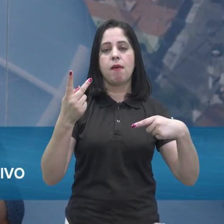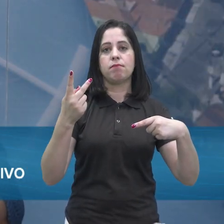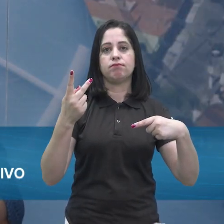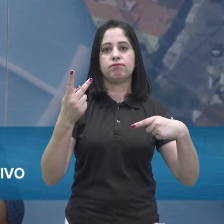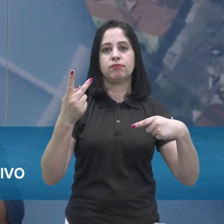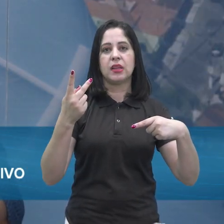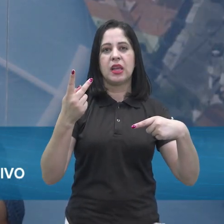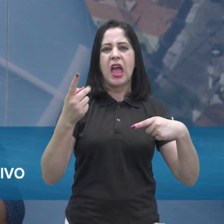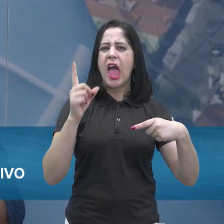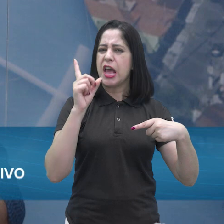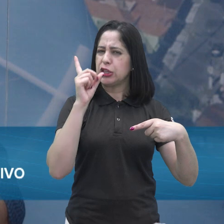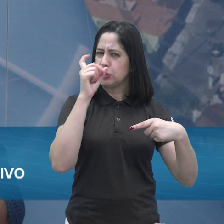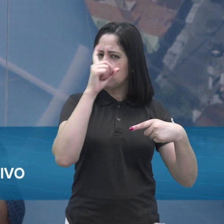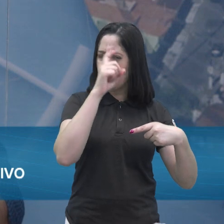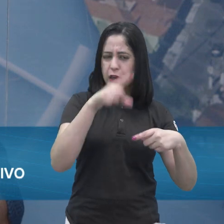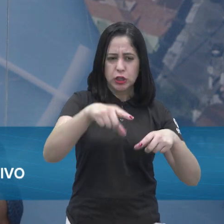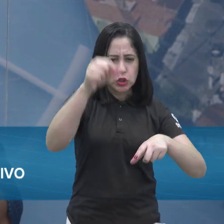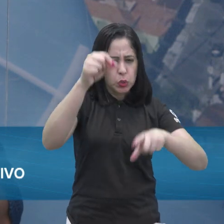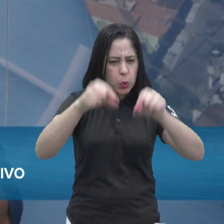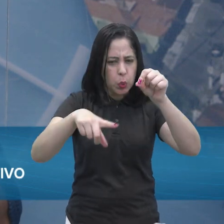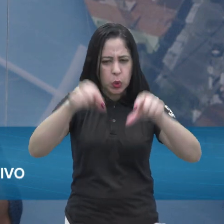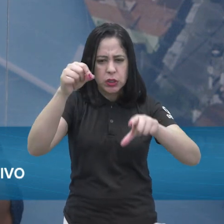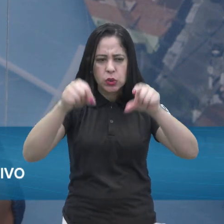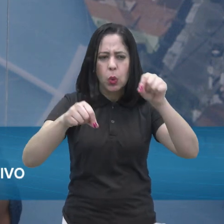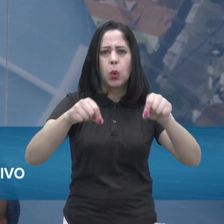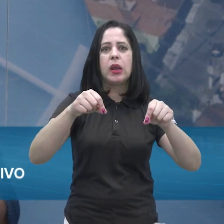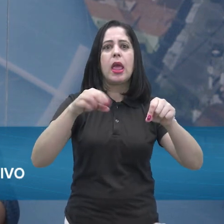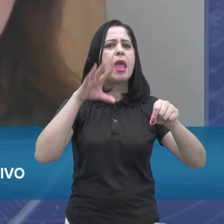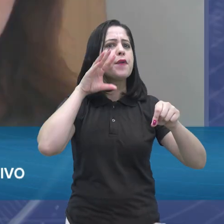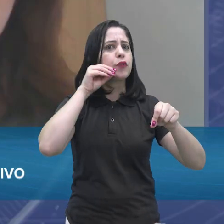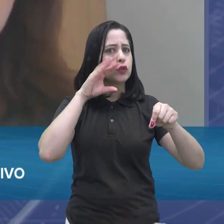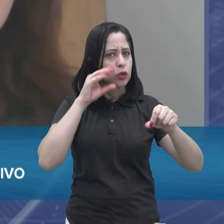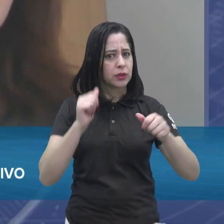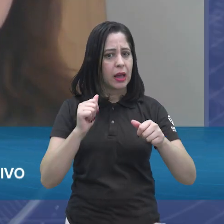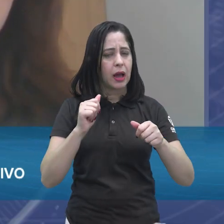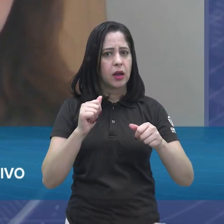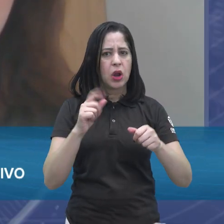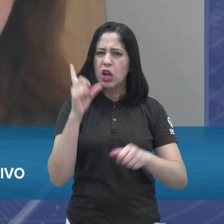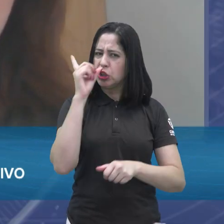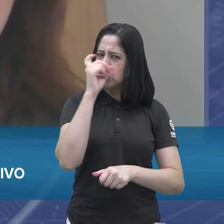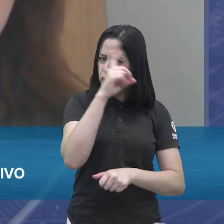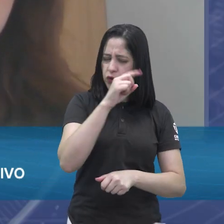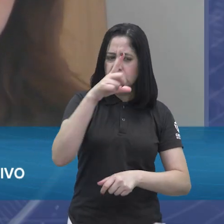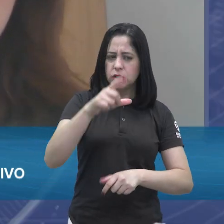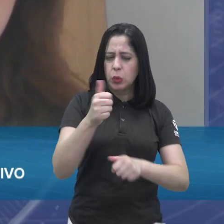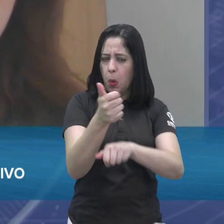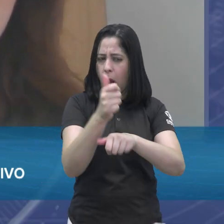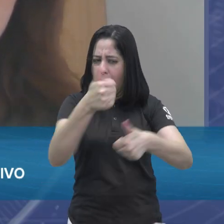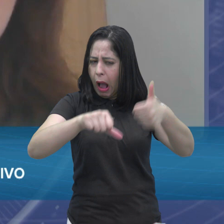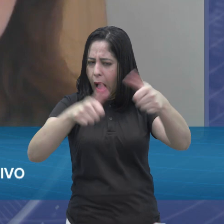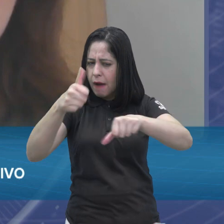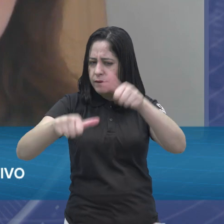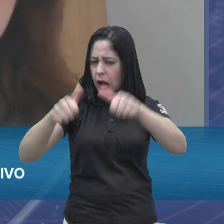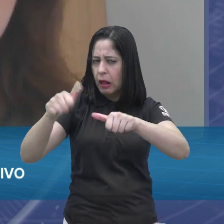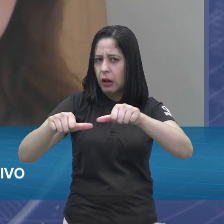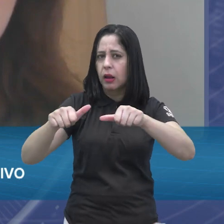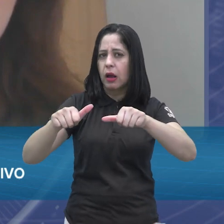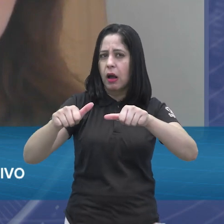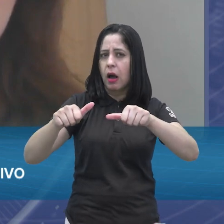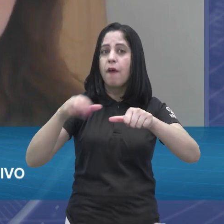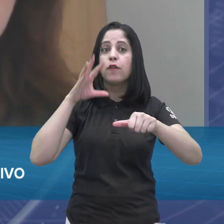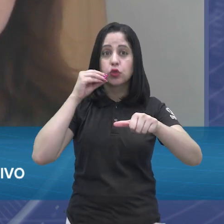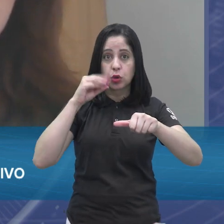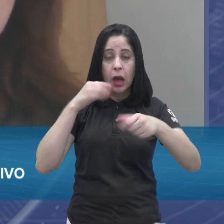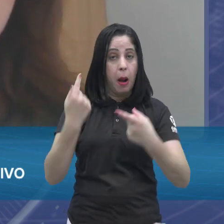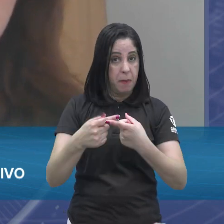nesse processo seletivo, Ana? Existem novas técnicas de seleção? A gente sabe que hoje em dia muito é feito pela